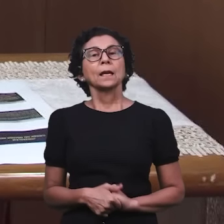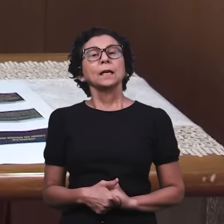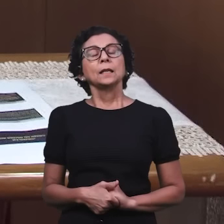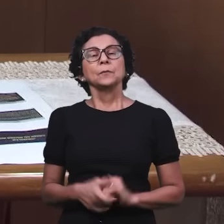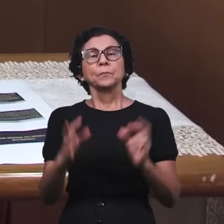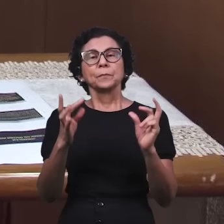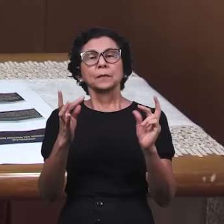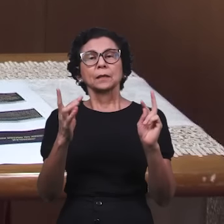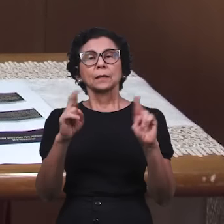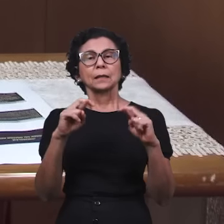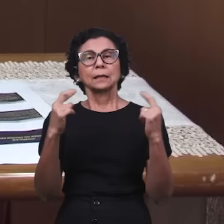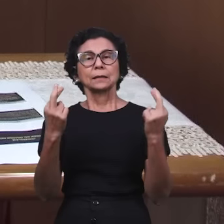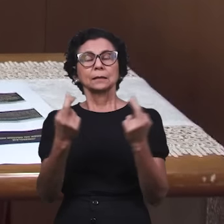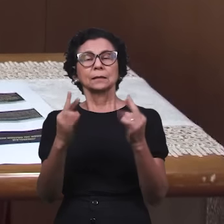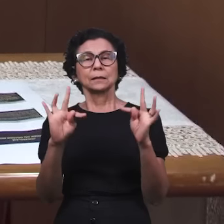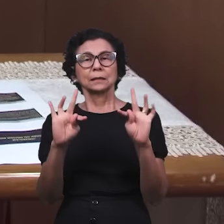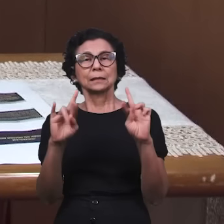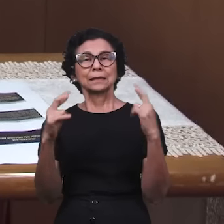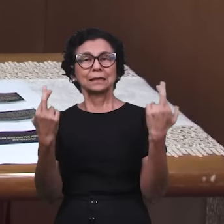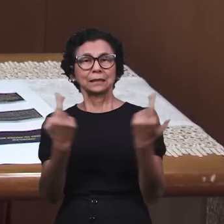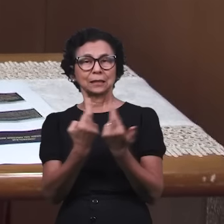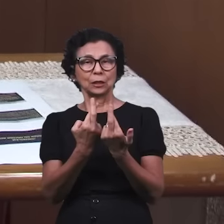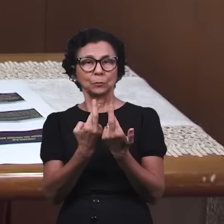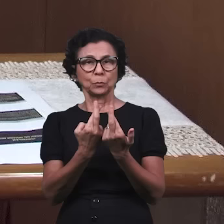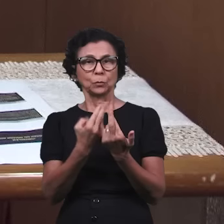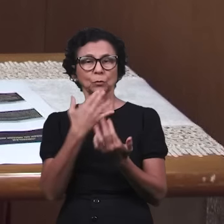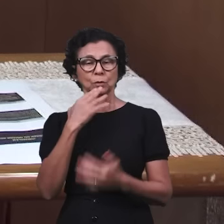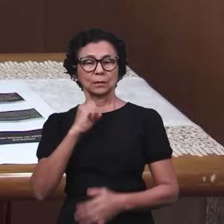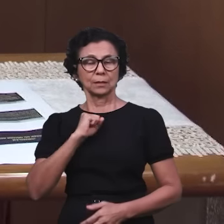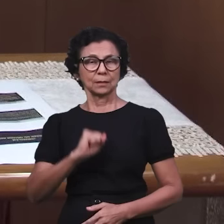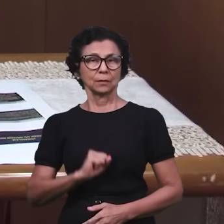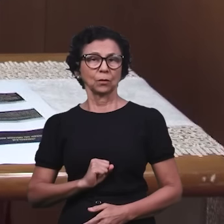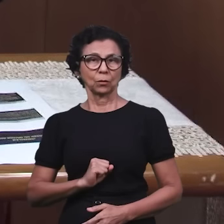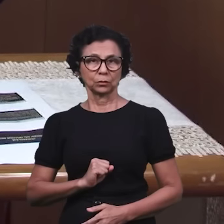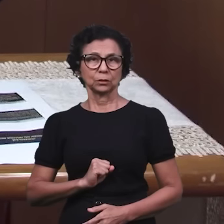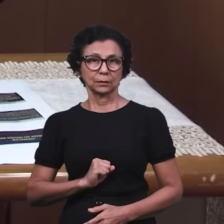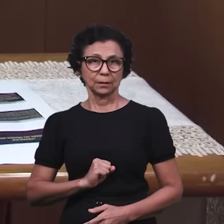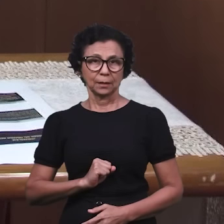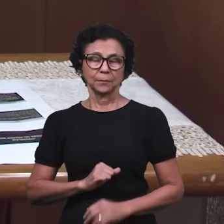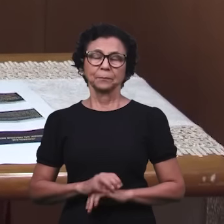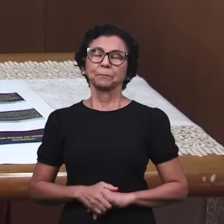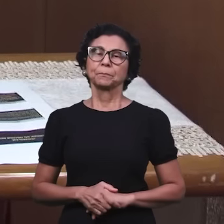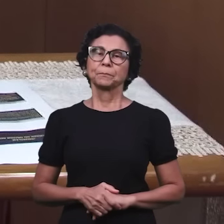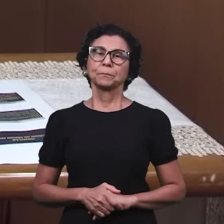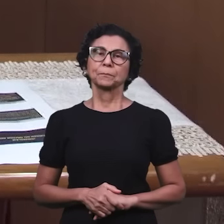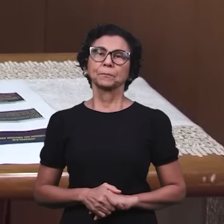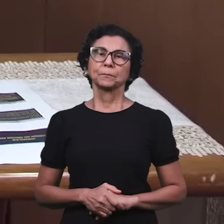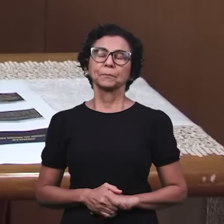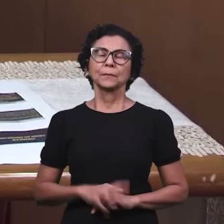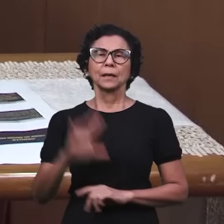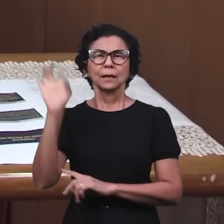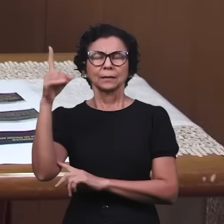ministrarem o louvor a Deus. Davi era instrumentista, né? Ele